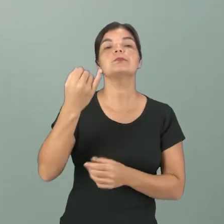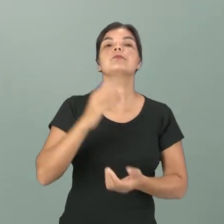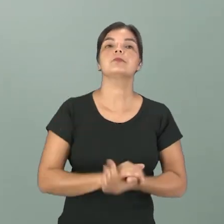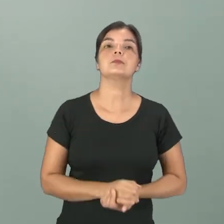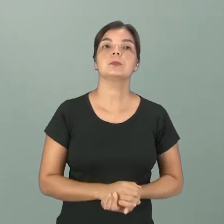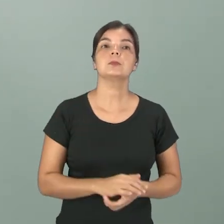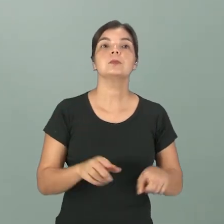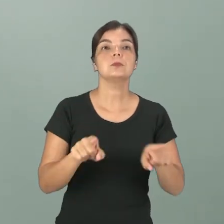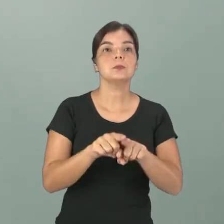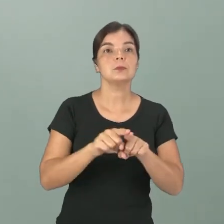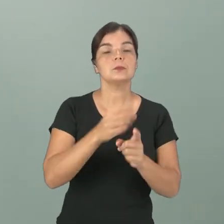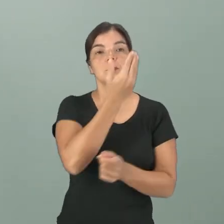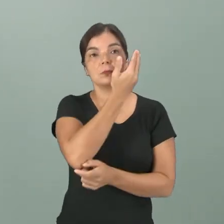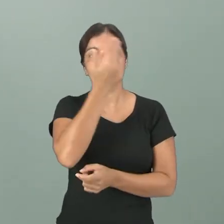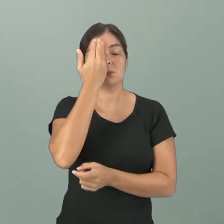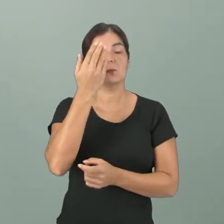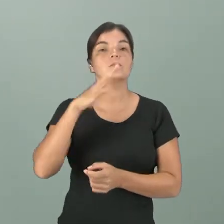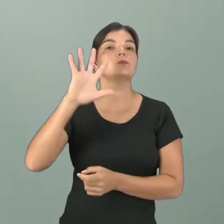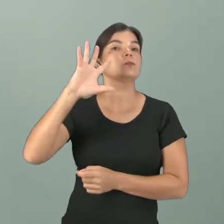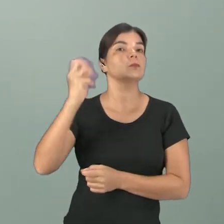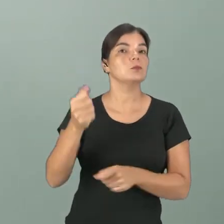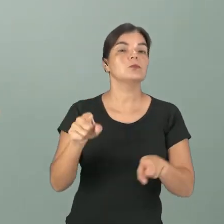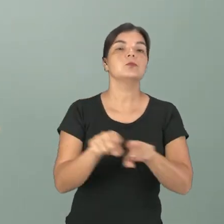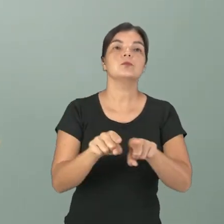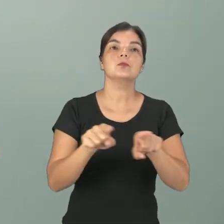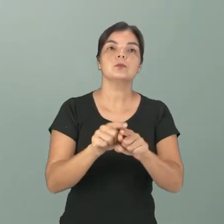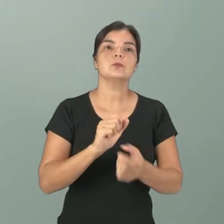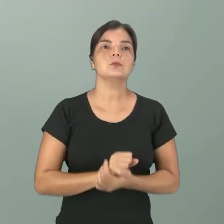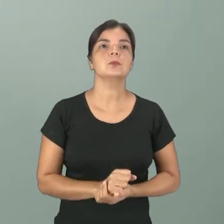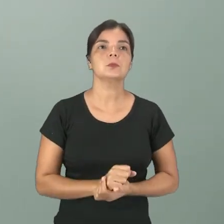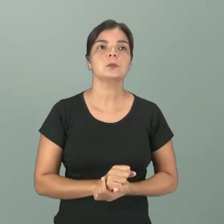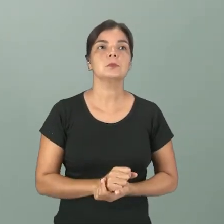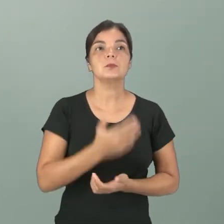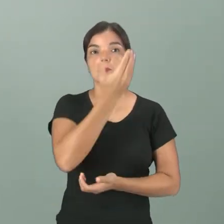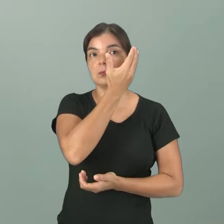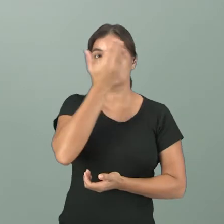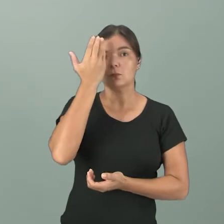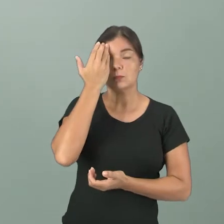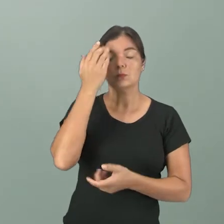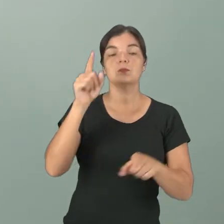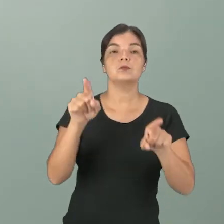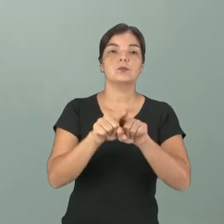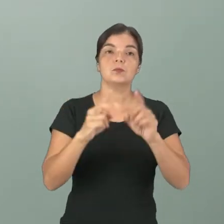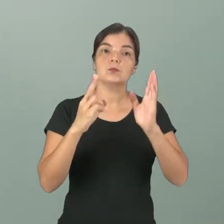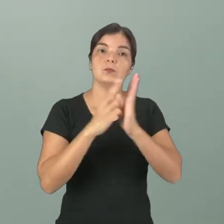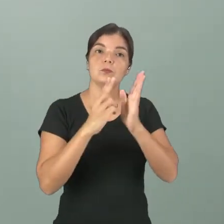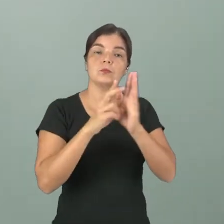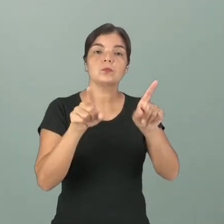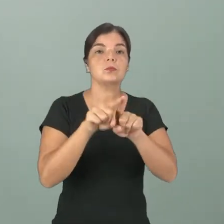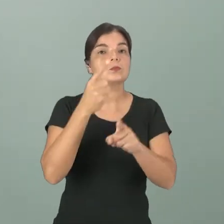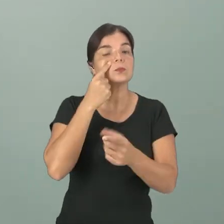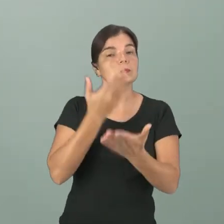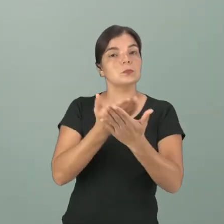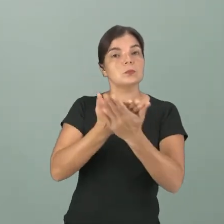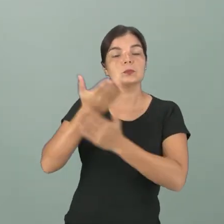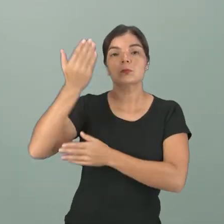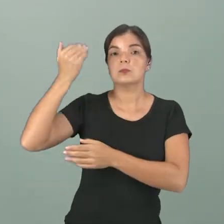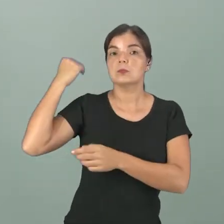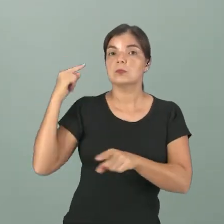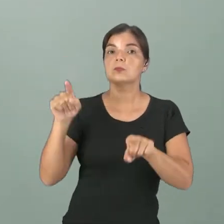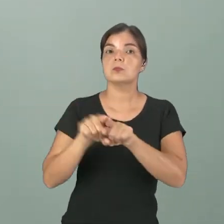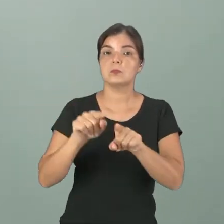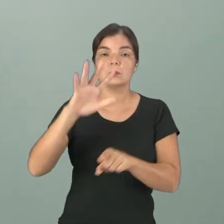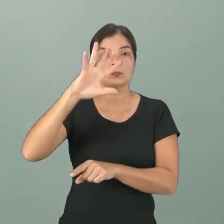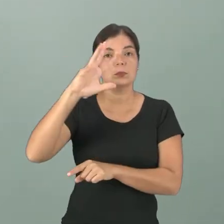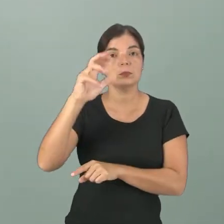fundamentais. E as máscaras, sim, africanas, assim como as máscaras em rituais indígenas que nós vimos na aula passada,